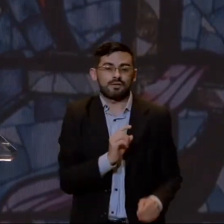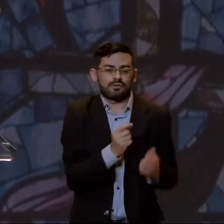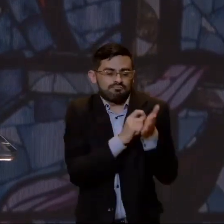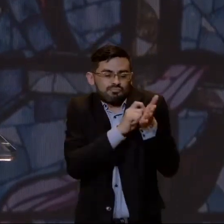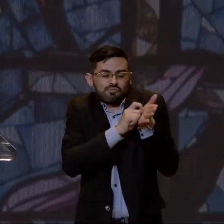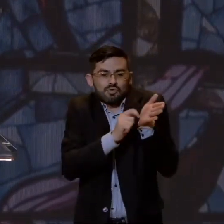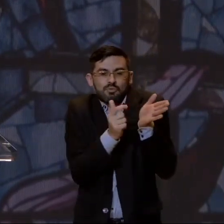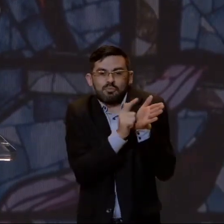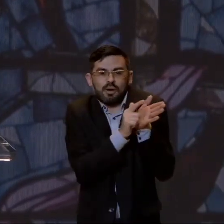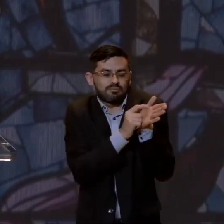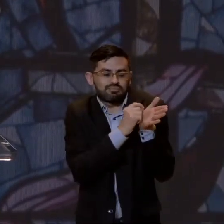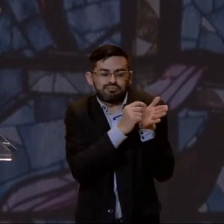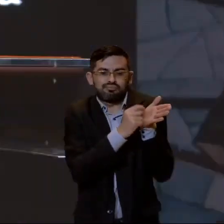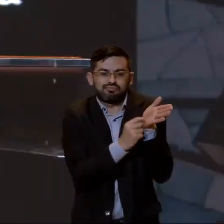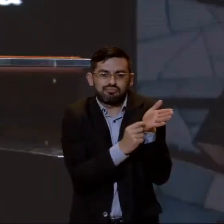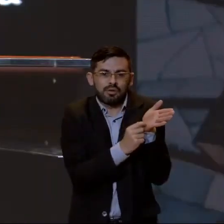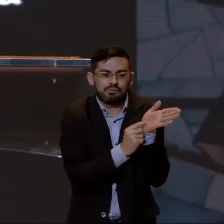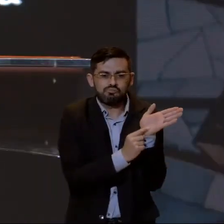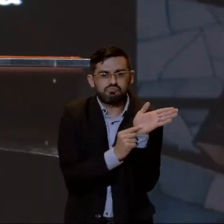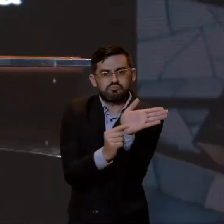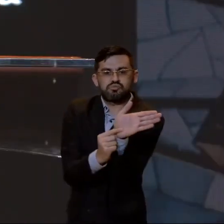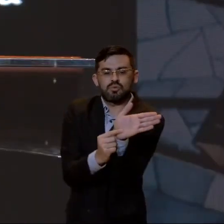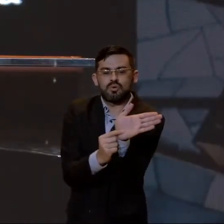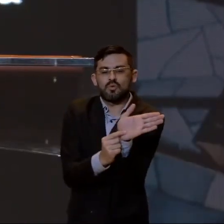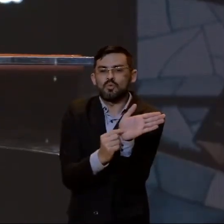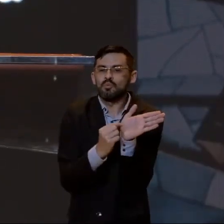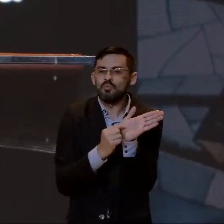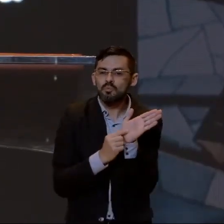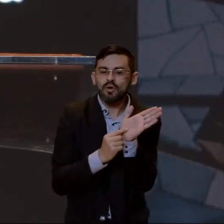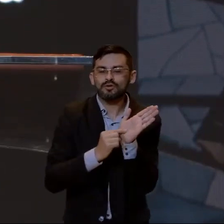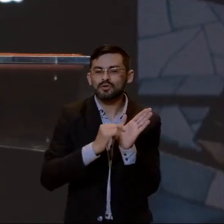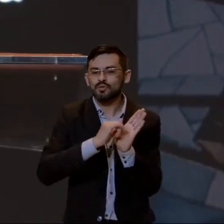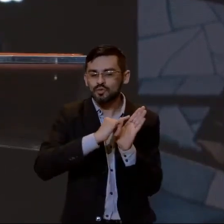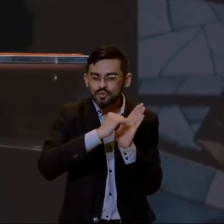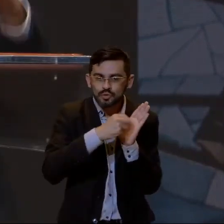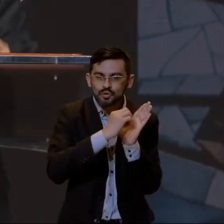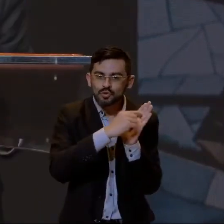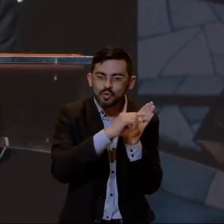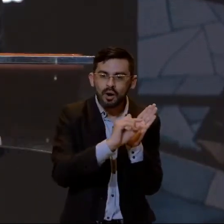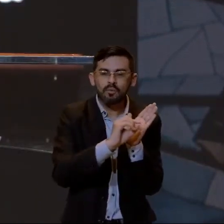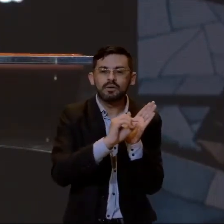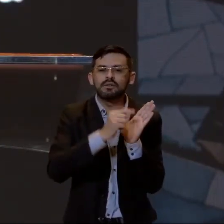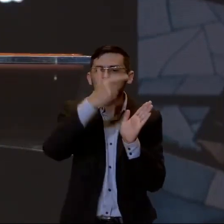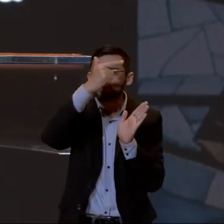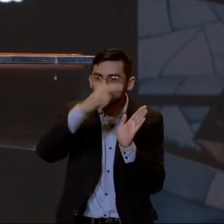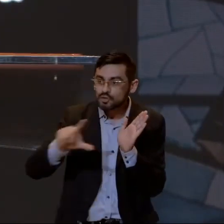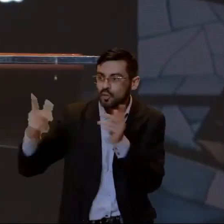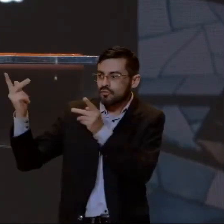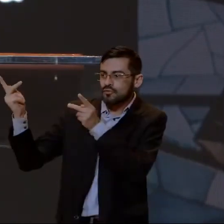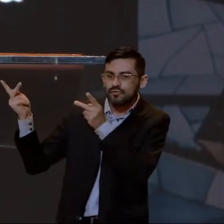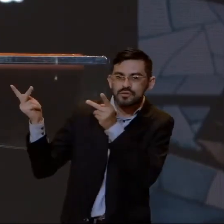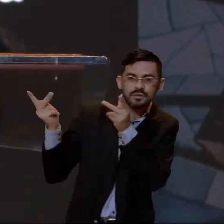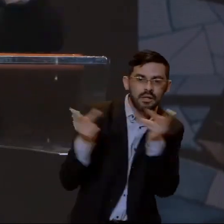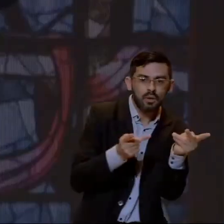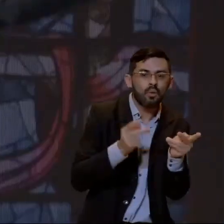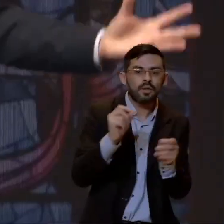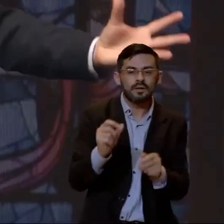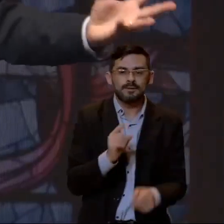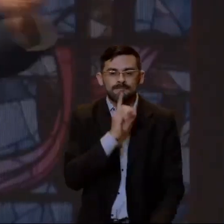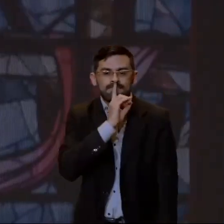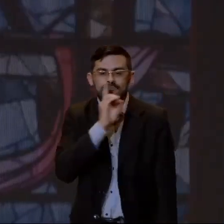chamar João. Mais uma vez a boa mão poderosa do Senhor os visita, e a boca ali